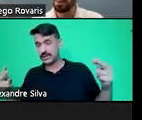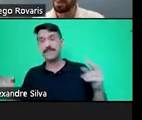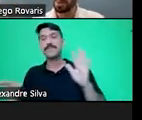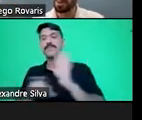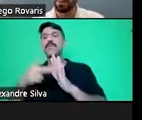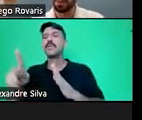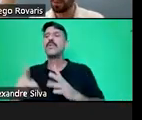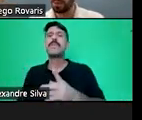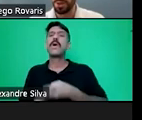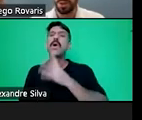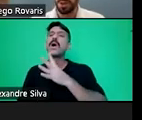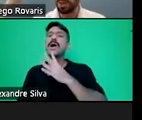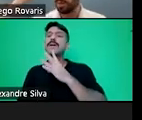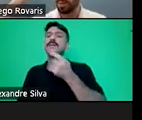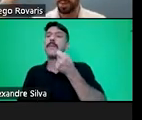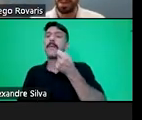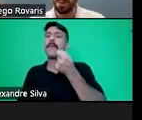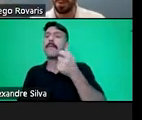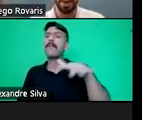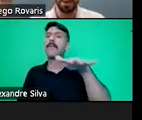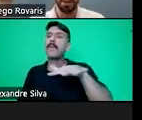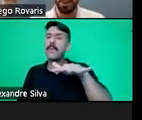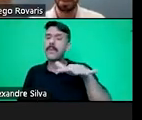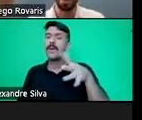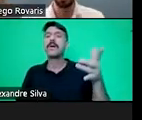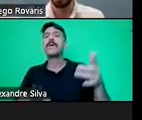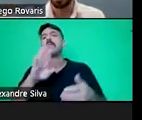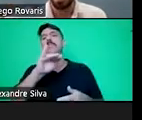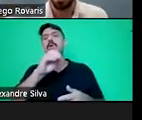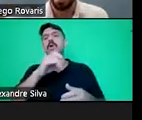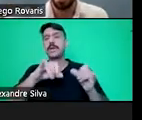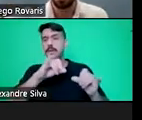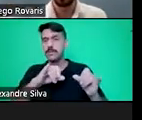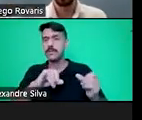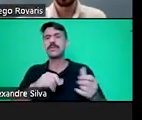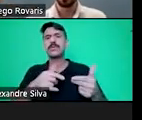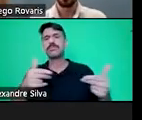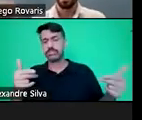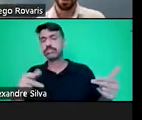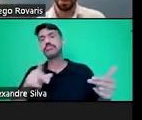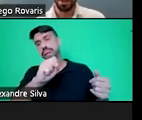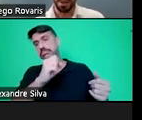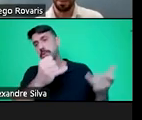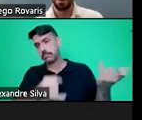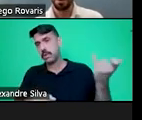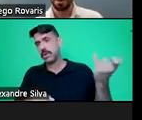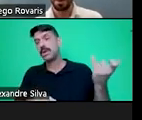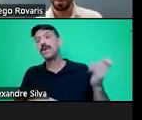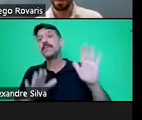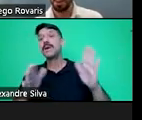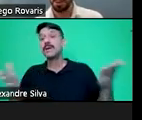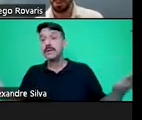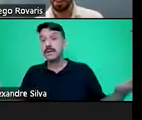tinha um conhecimento sobre que vinha da fisiologia, da bioquímica. Ok, isso pode ser importante nessa condição, mas a gente